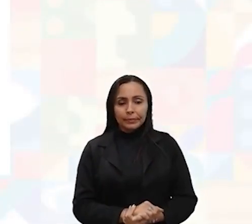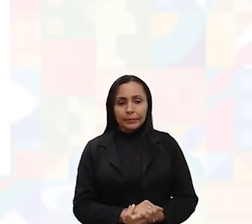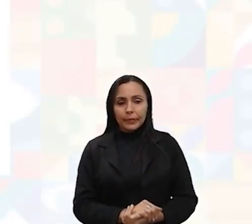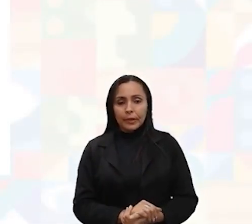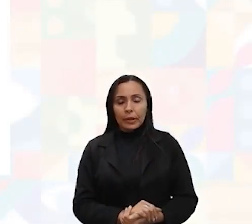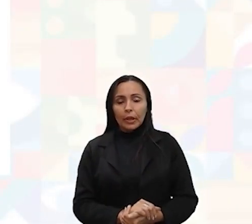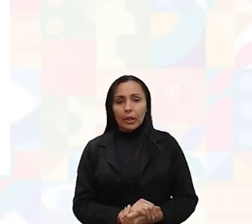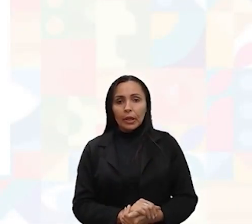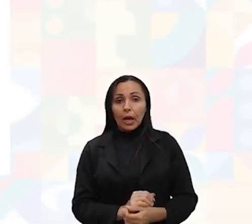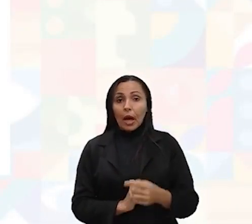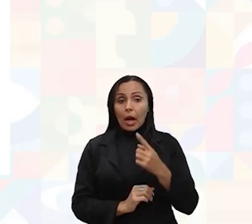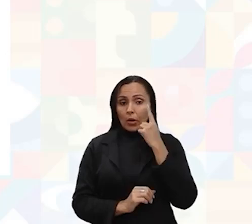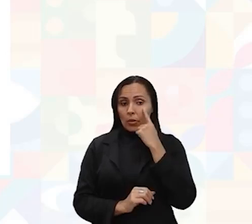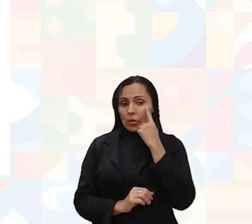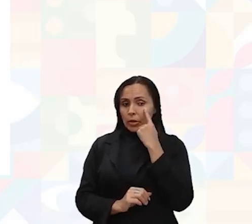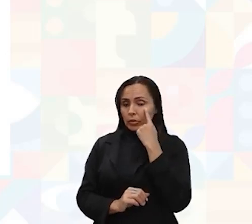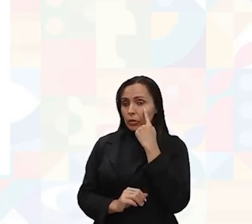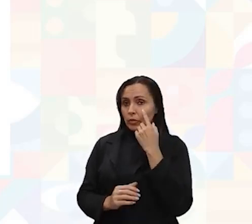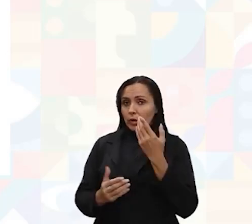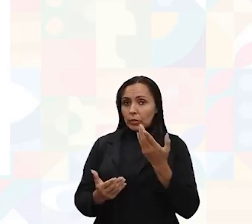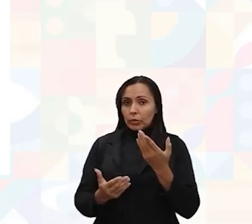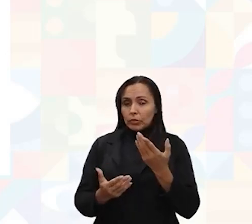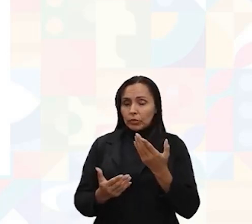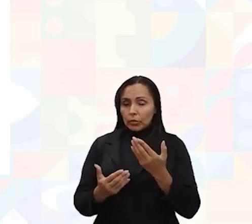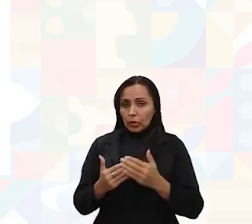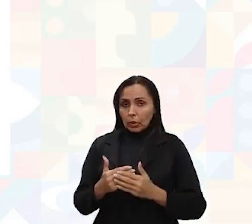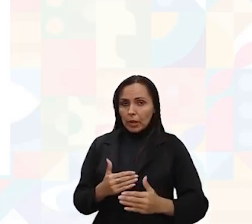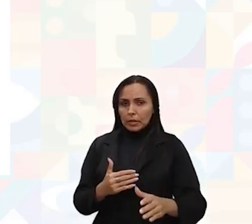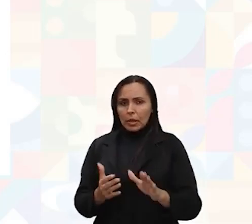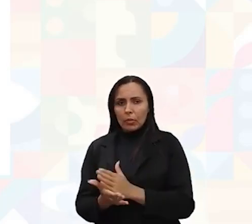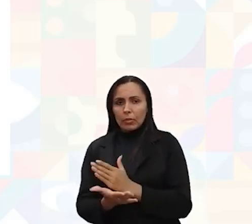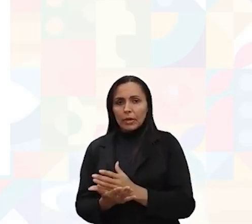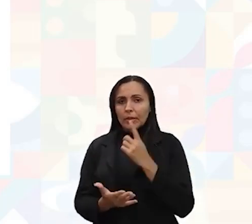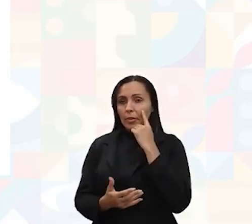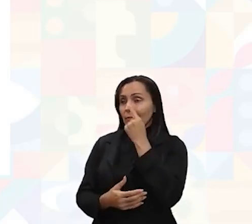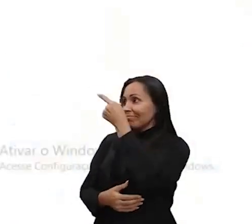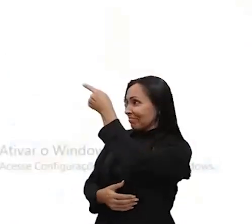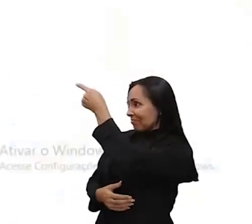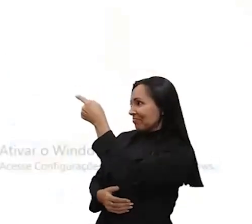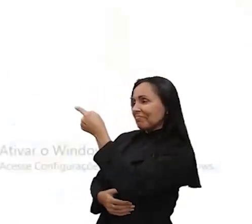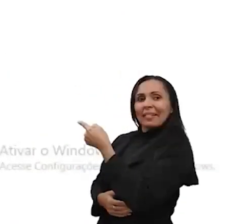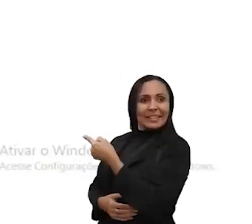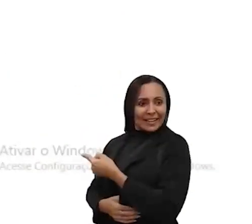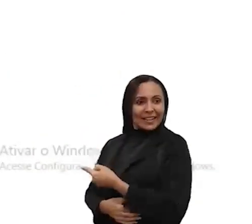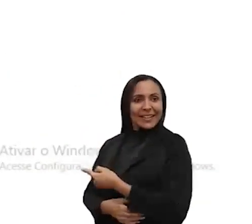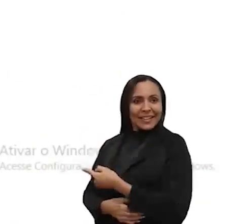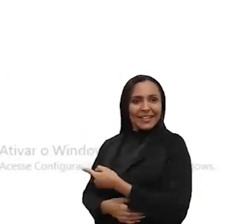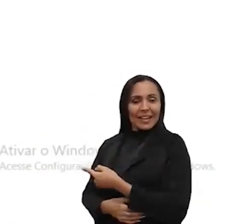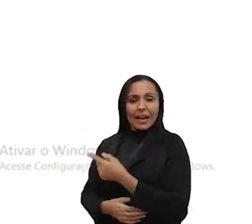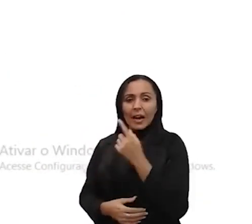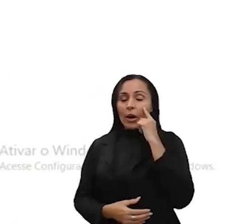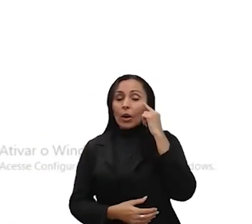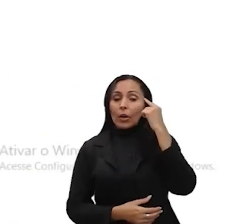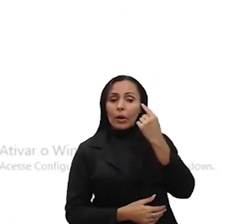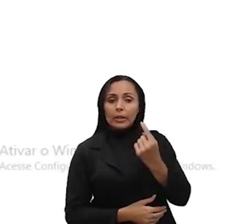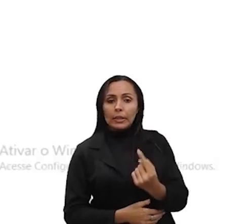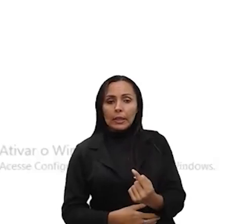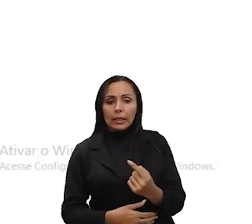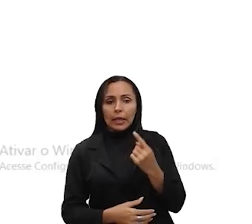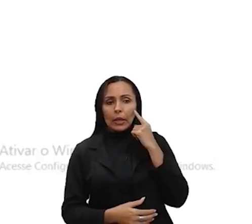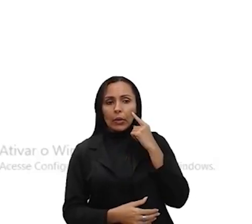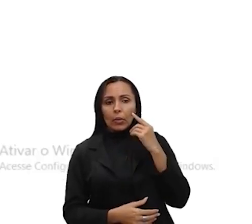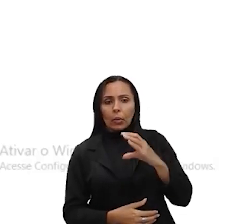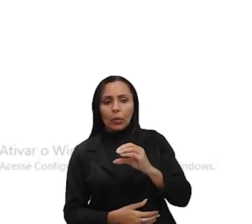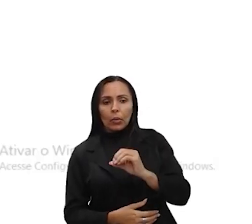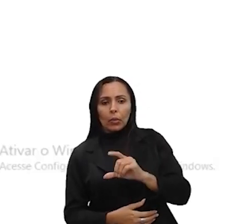a gente vai começar com alguns exemplos, né, de tecnologia assistiva. Uma delas é o Colibri,